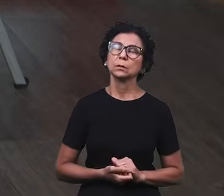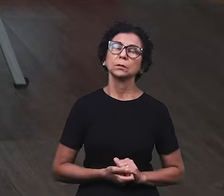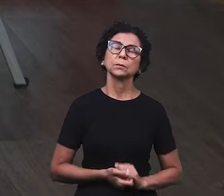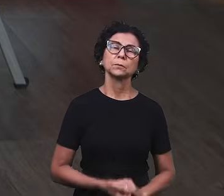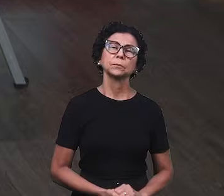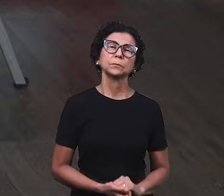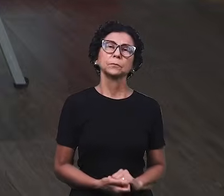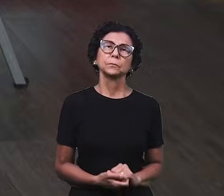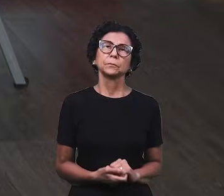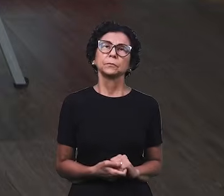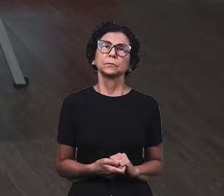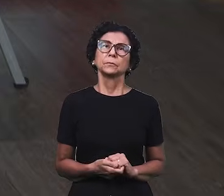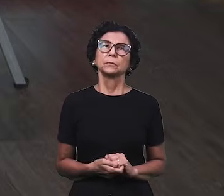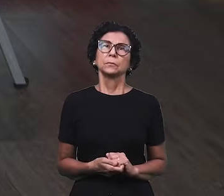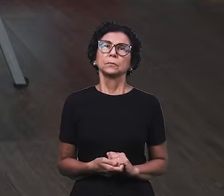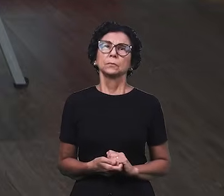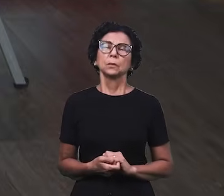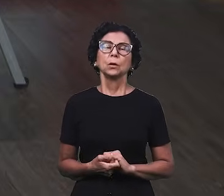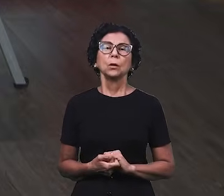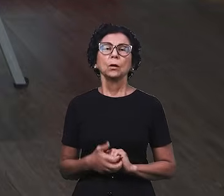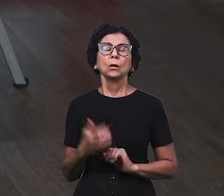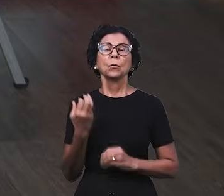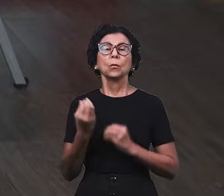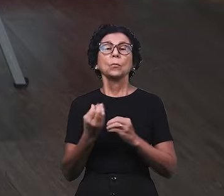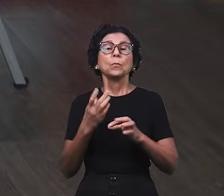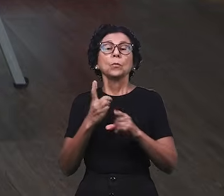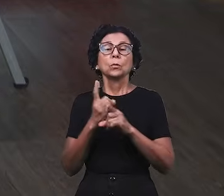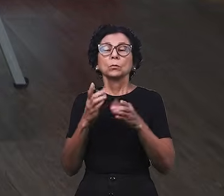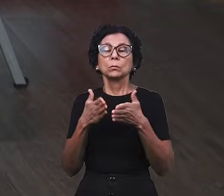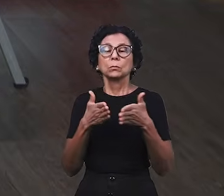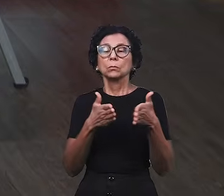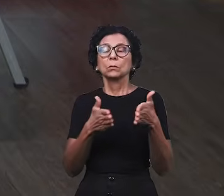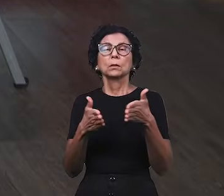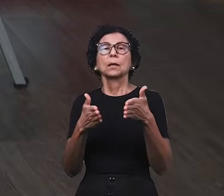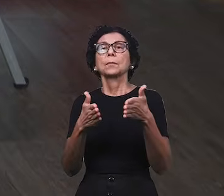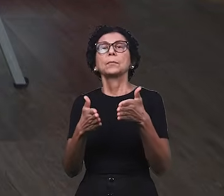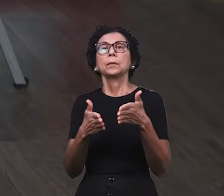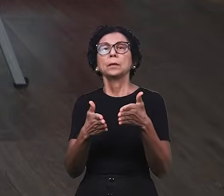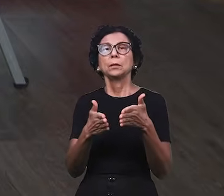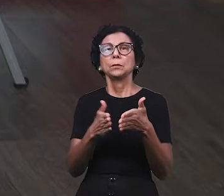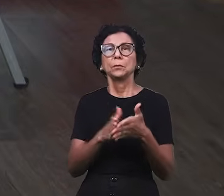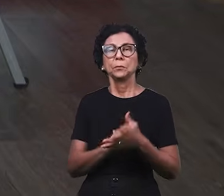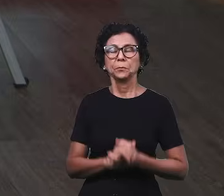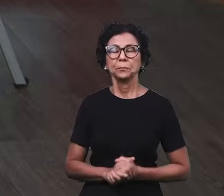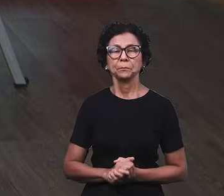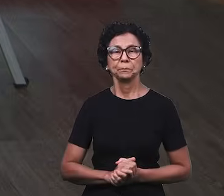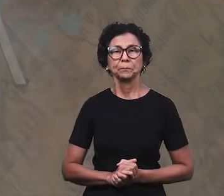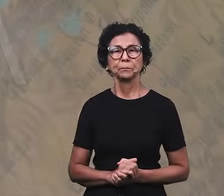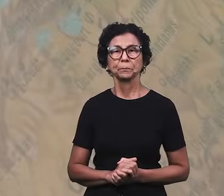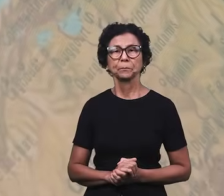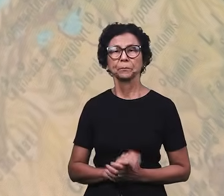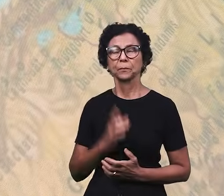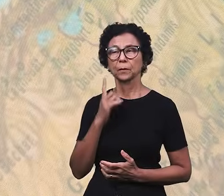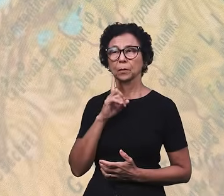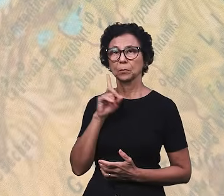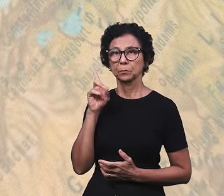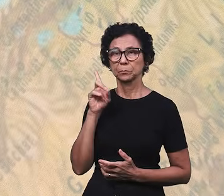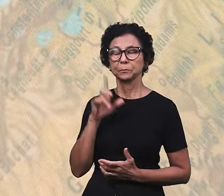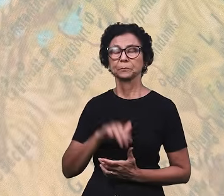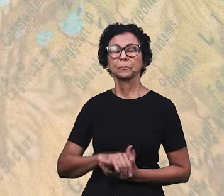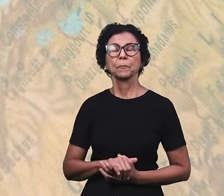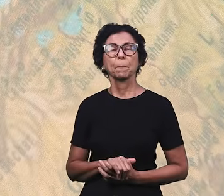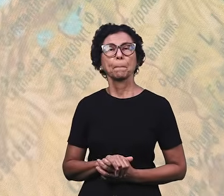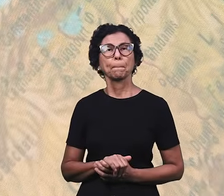já apresentamos no caminho, no episódio anterior, que é essa via que está aqui destacada.